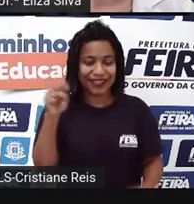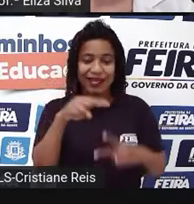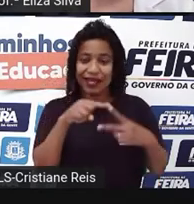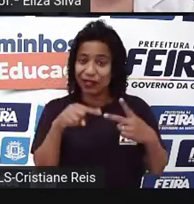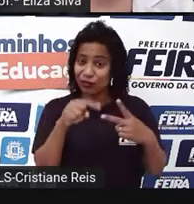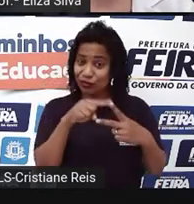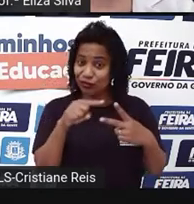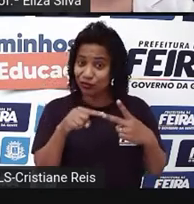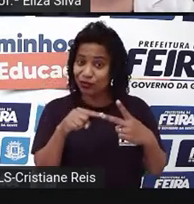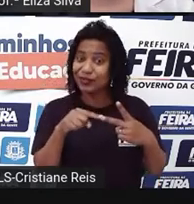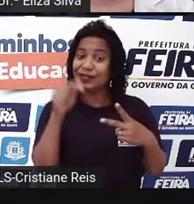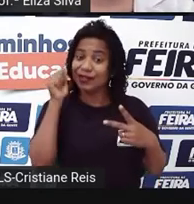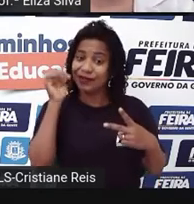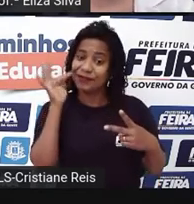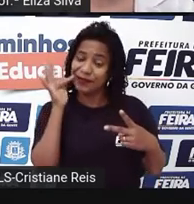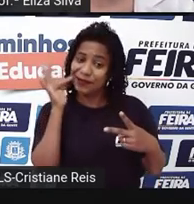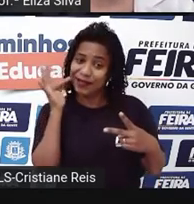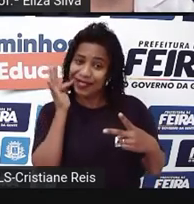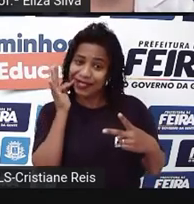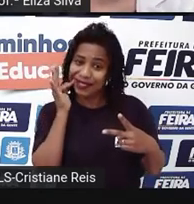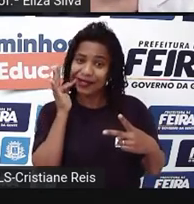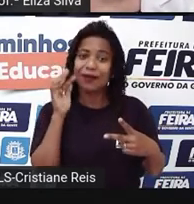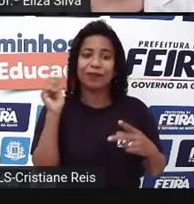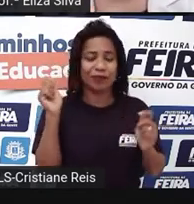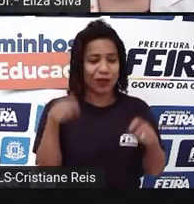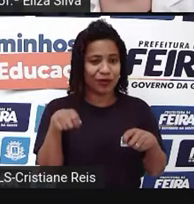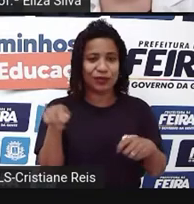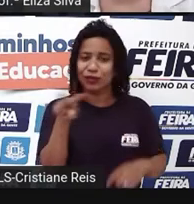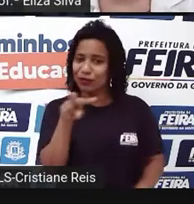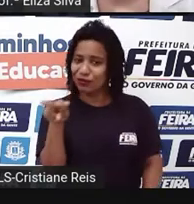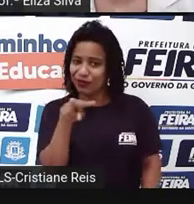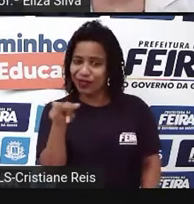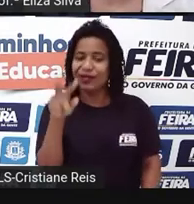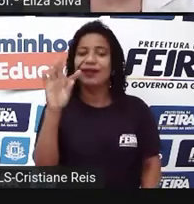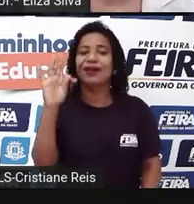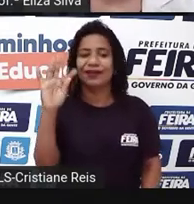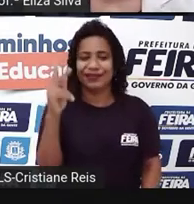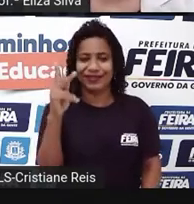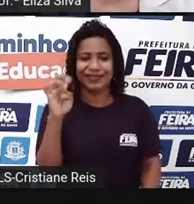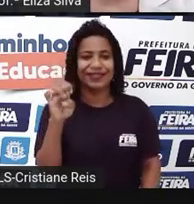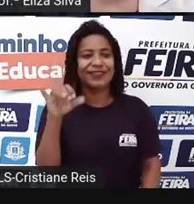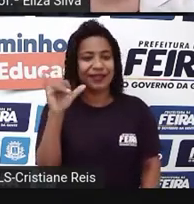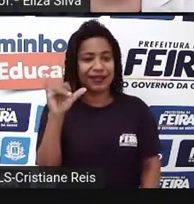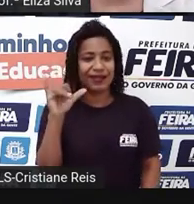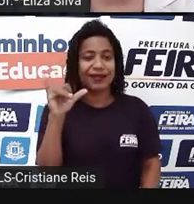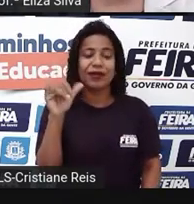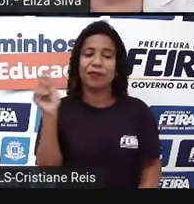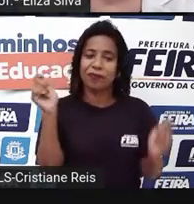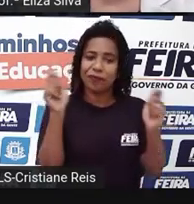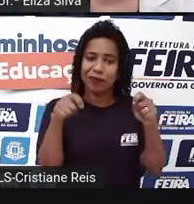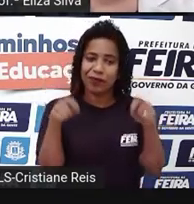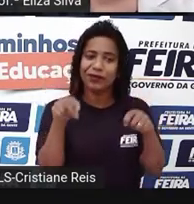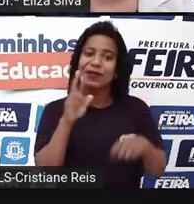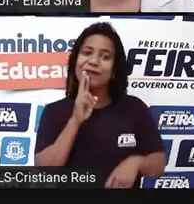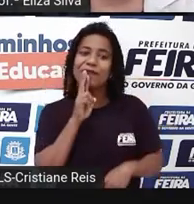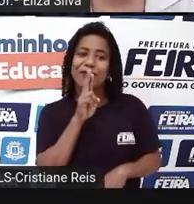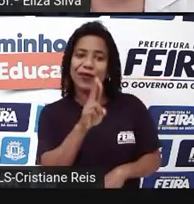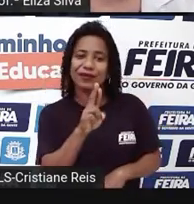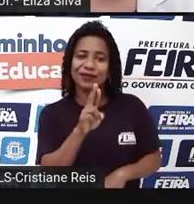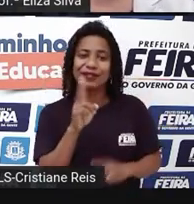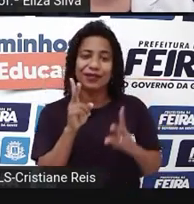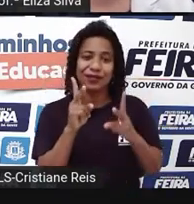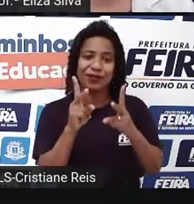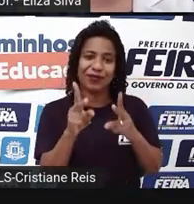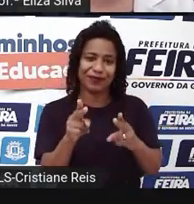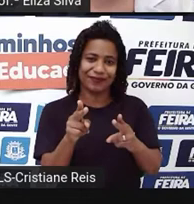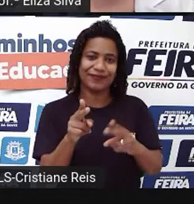de, eles ou elas, ok? They are from Brazil. A resposta é igual para o número